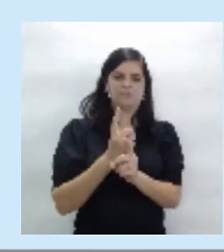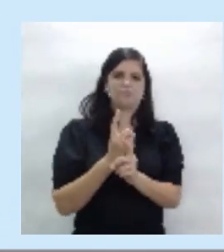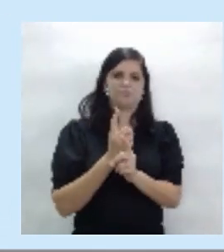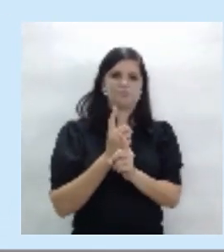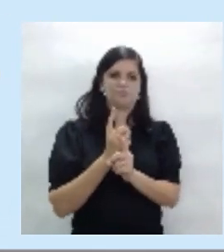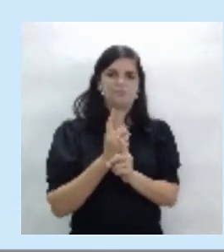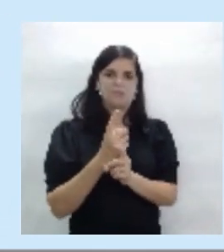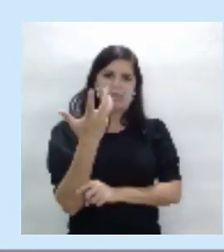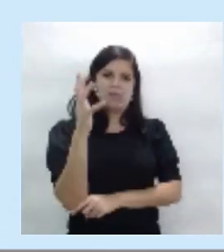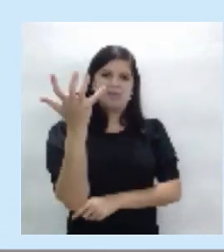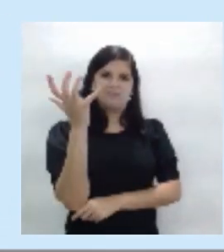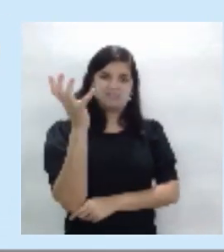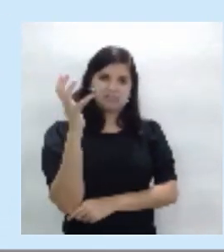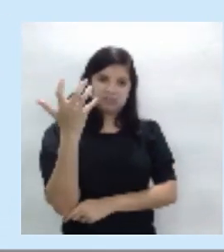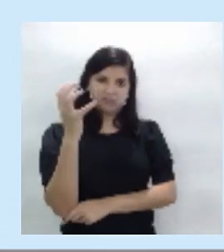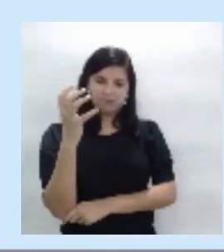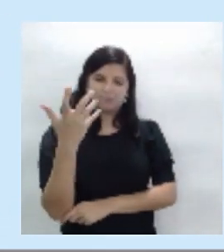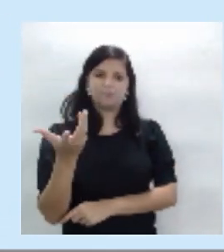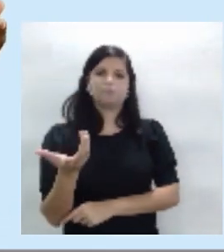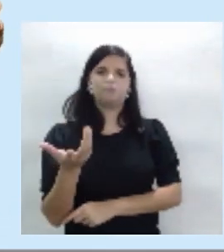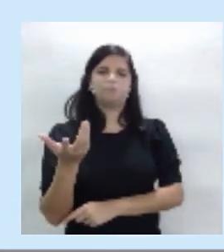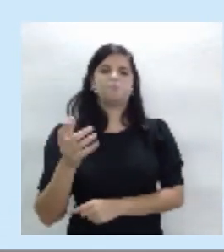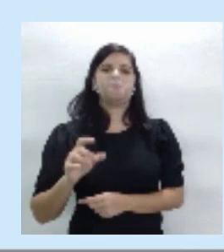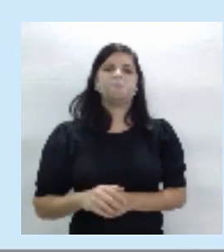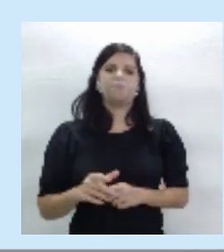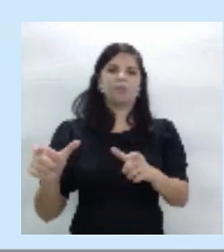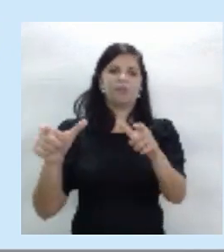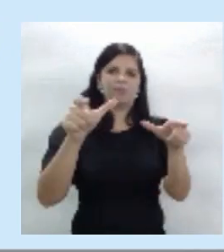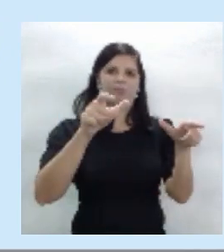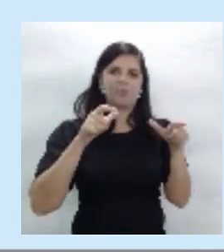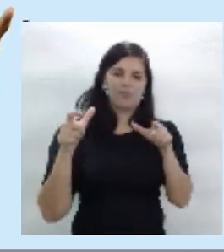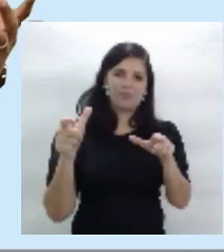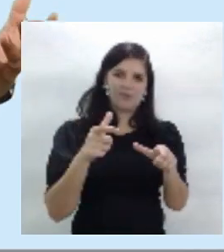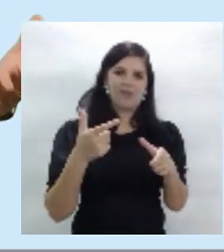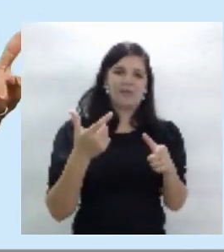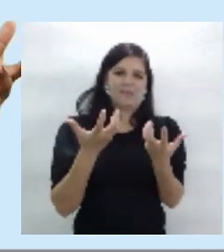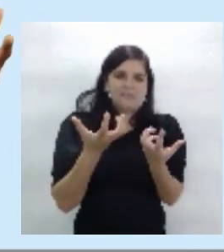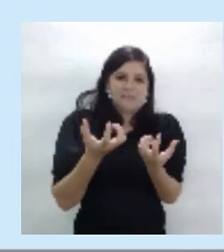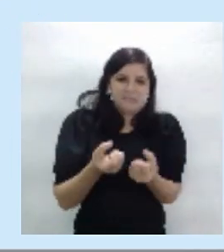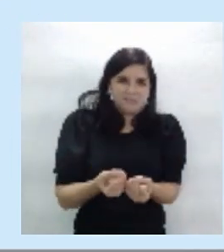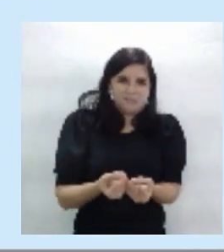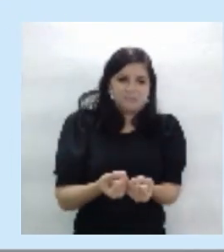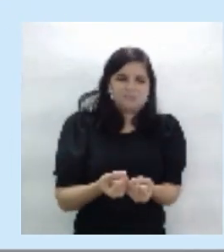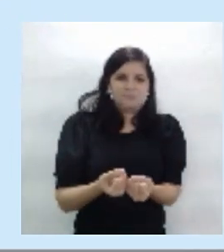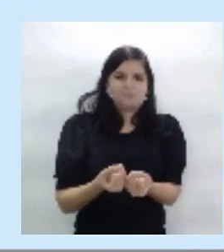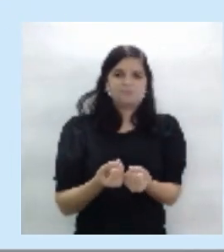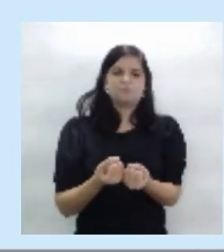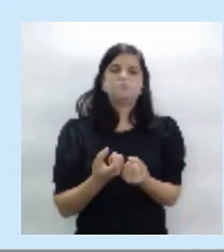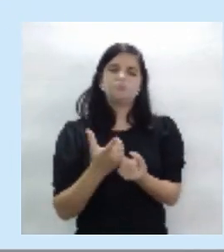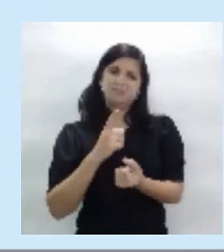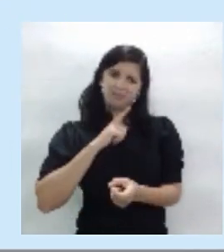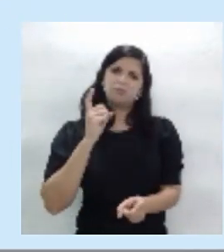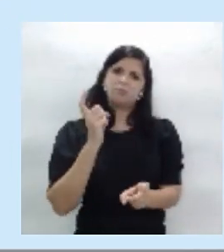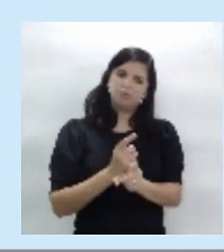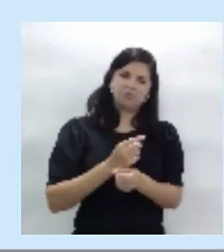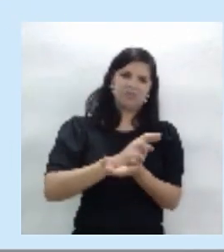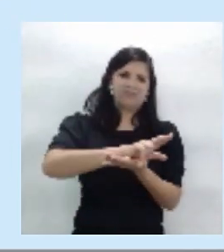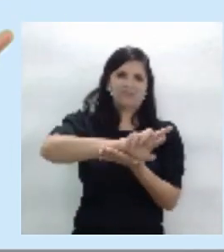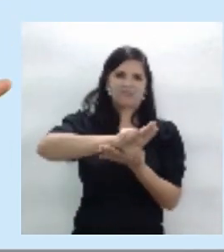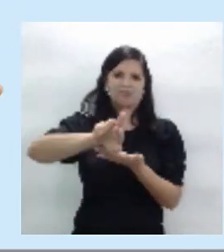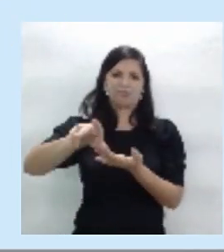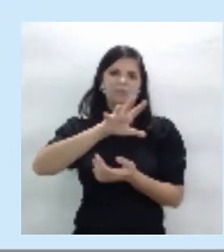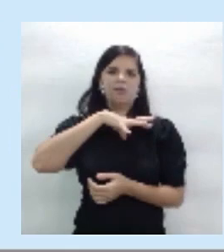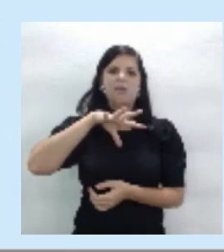questão de vegetação, apesar de ser um ambiente aparentemente seco, tá? Mas também existem muitas